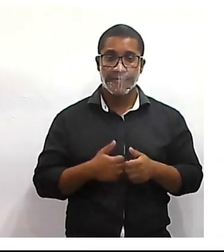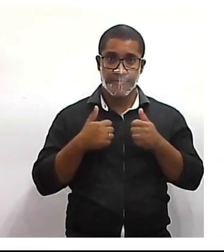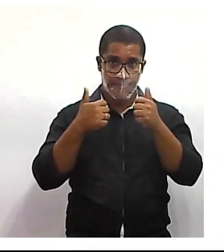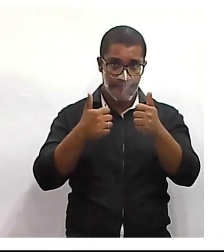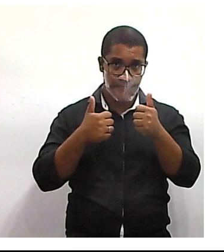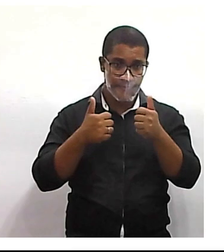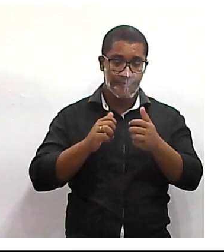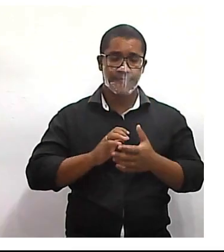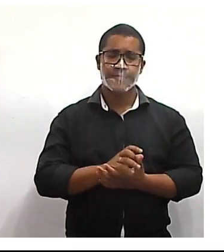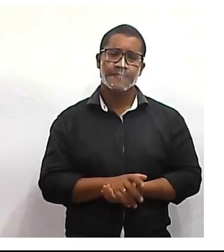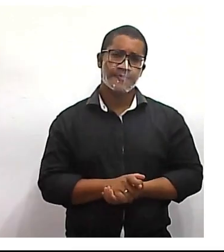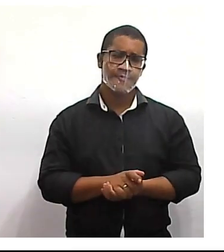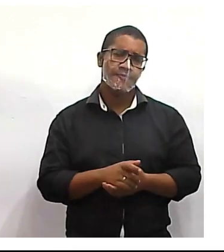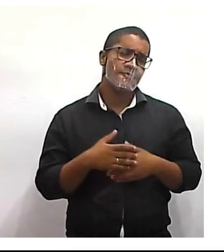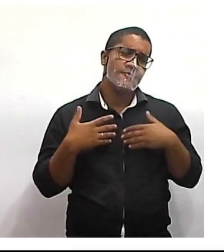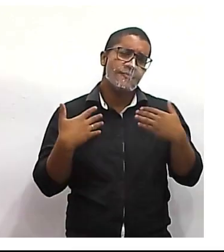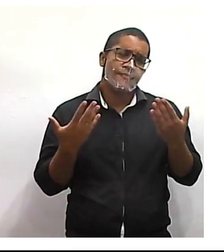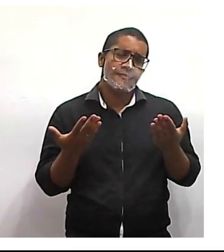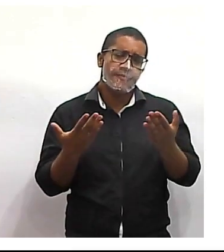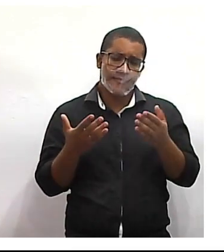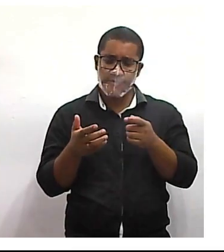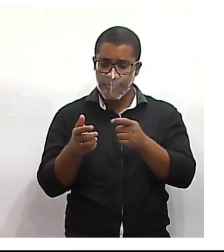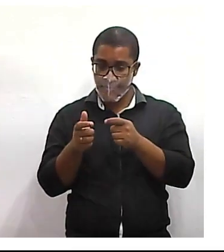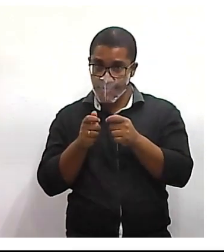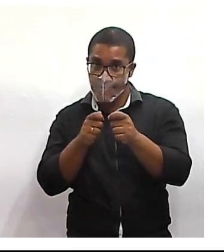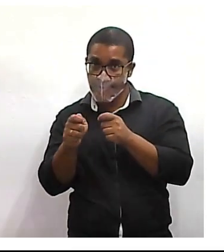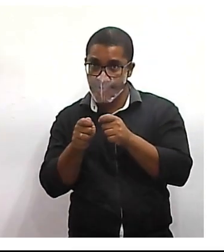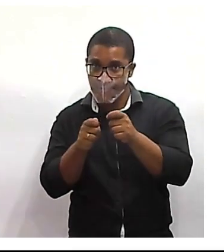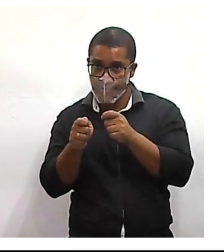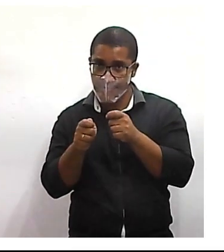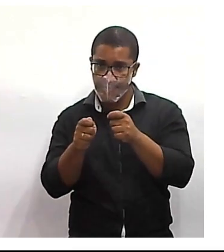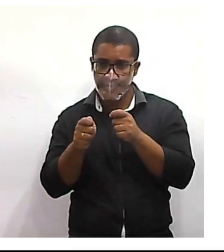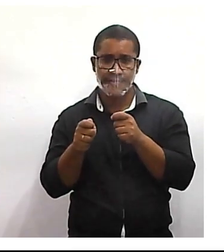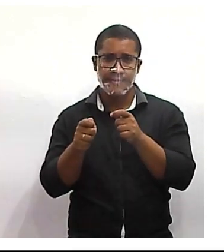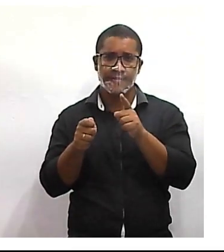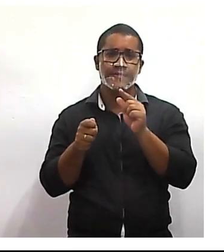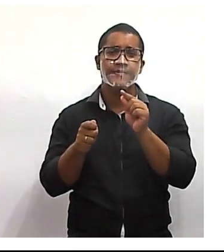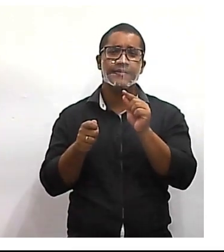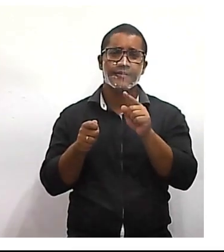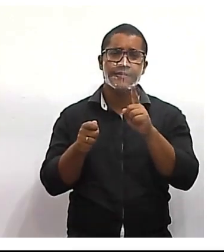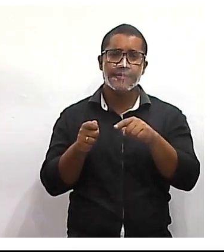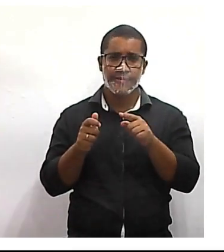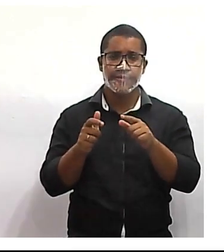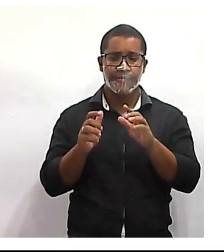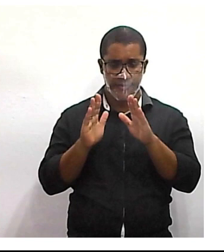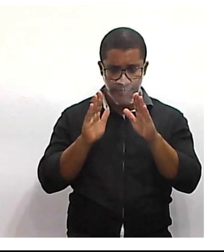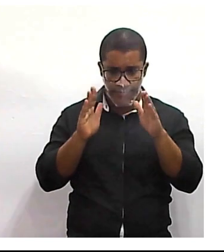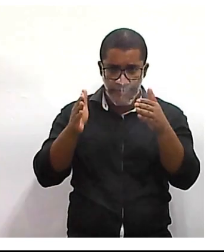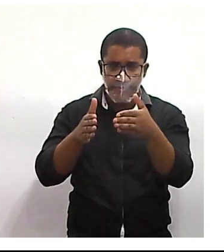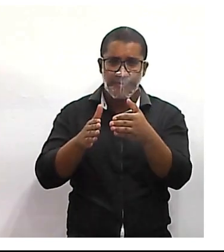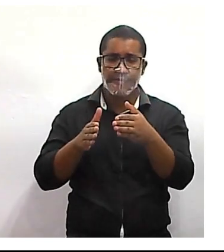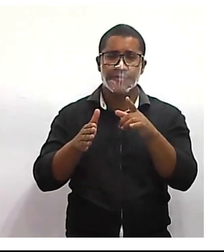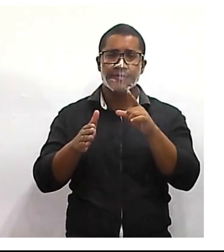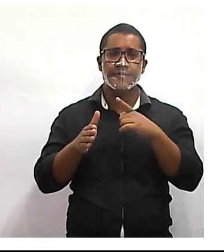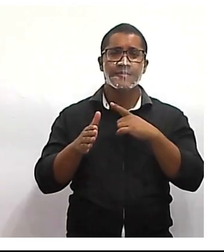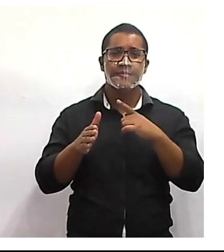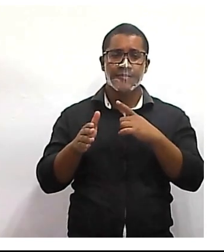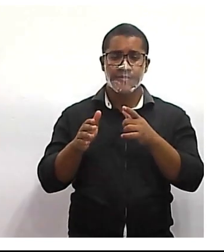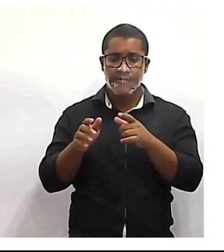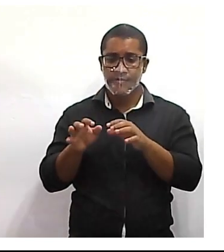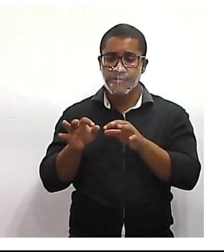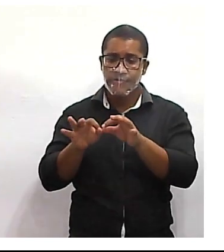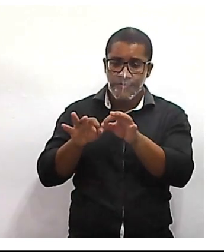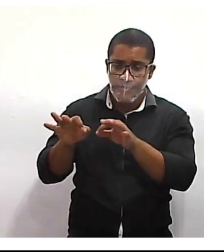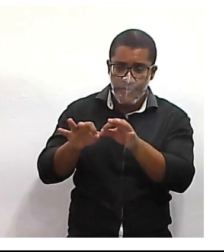lá. Gente, administrar é a ação mais voltada para aquele controle